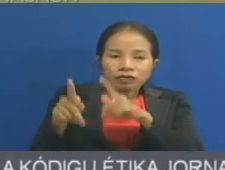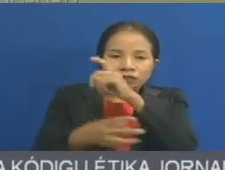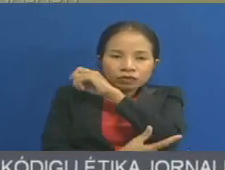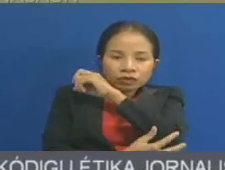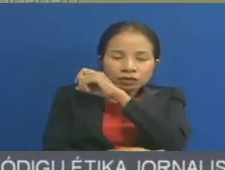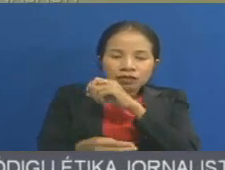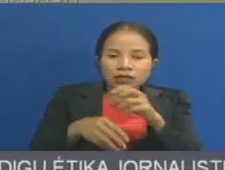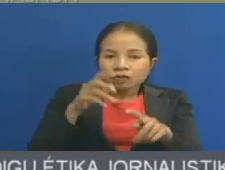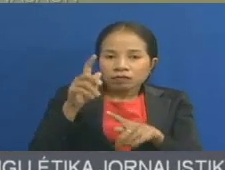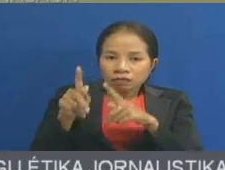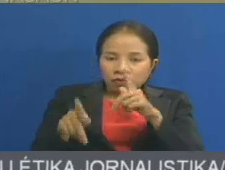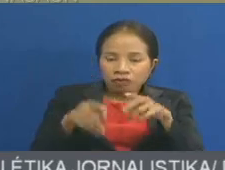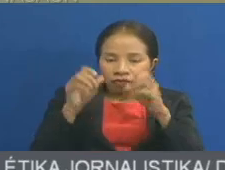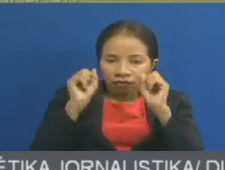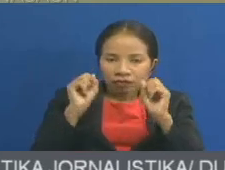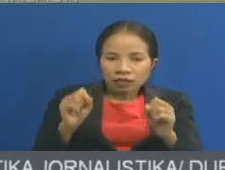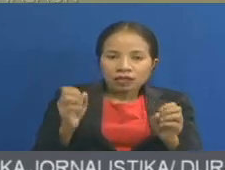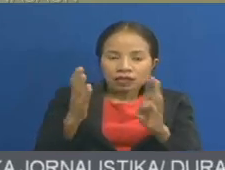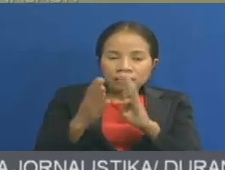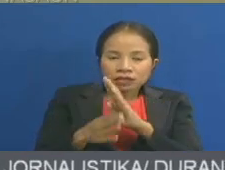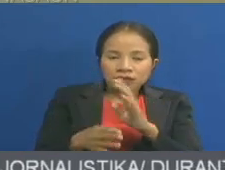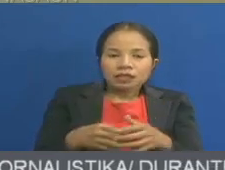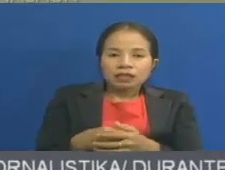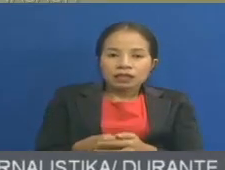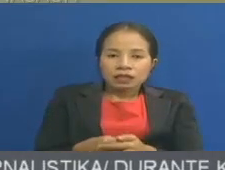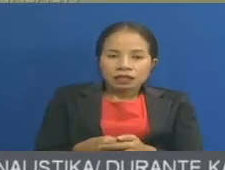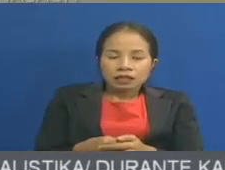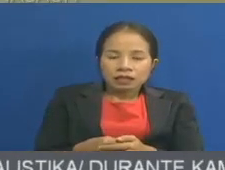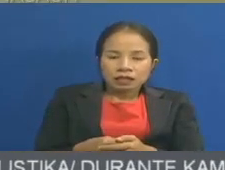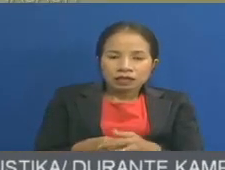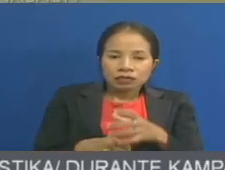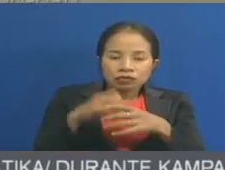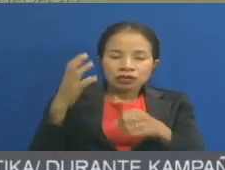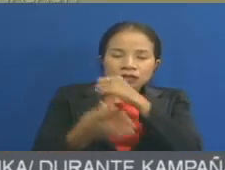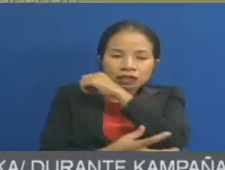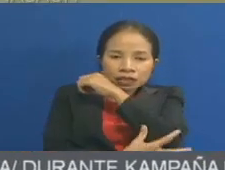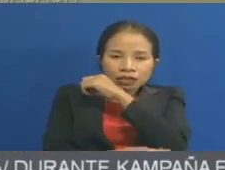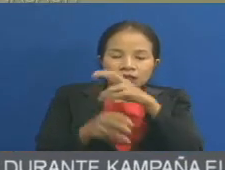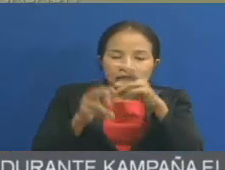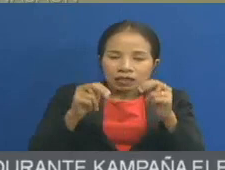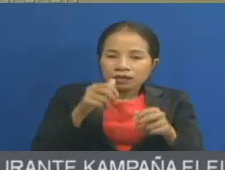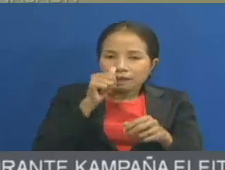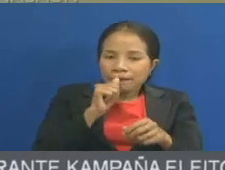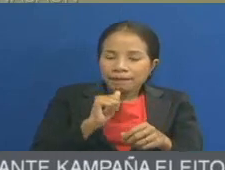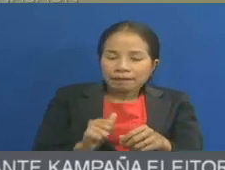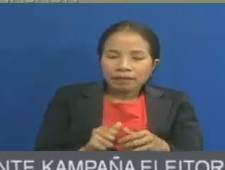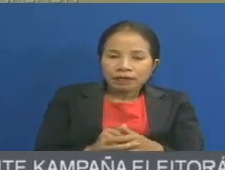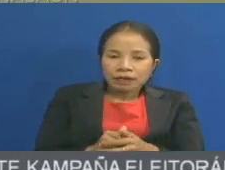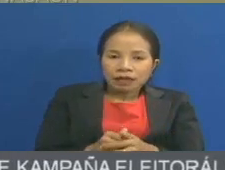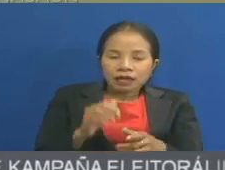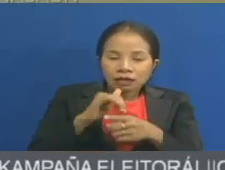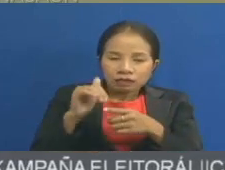kia. Povo bele sai si muki tu si kia. Teki ia seredar atu irradica